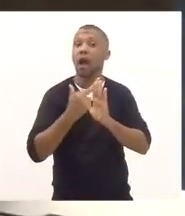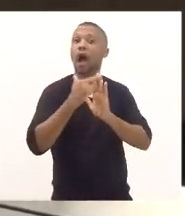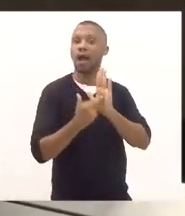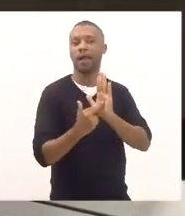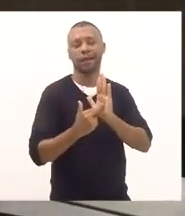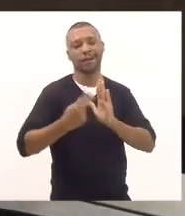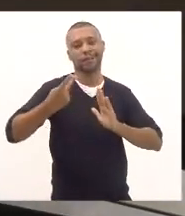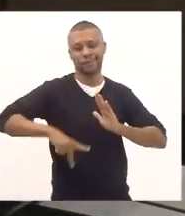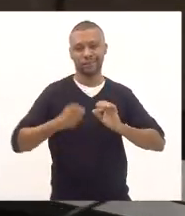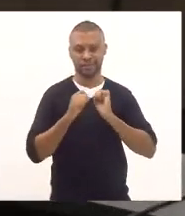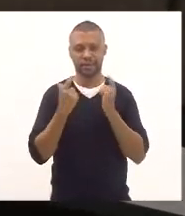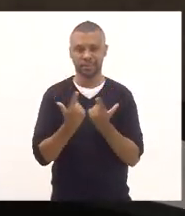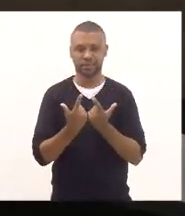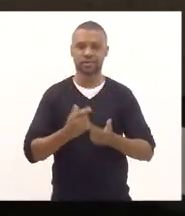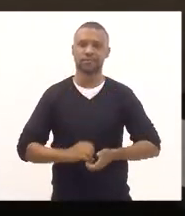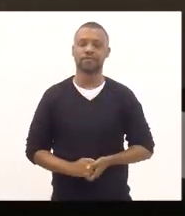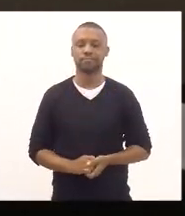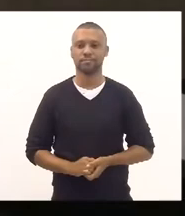e